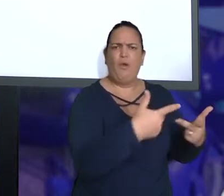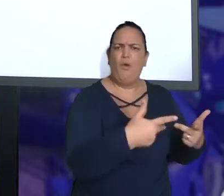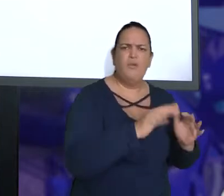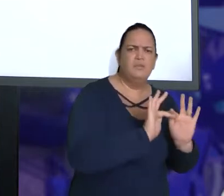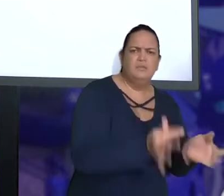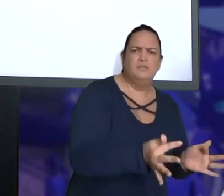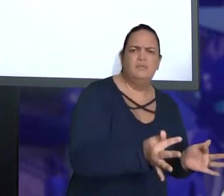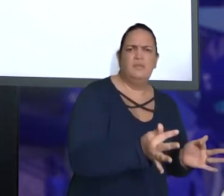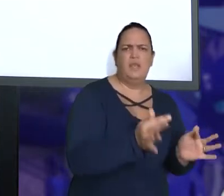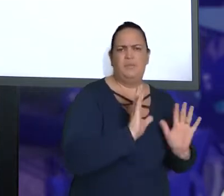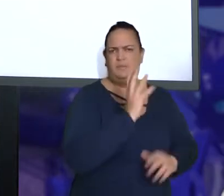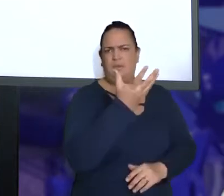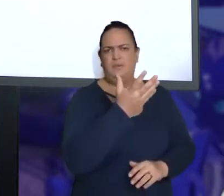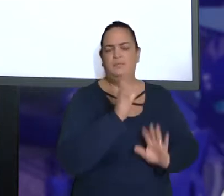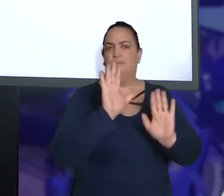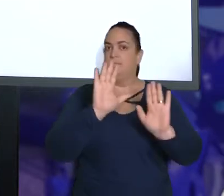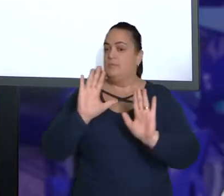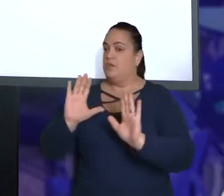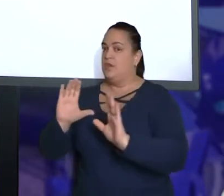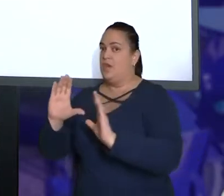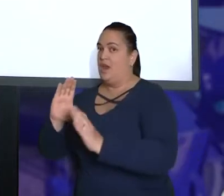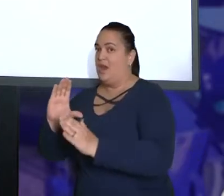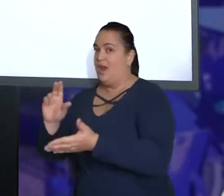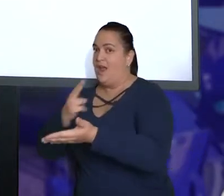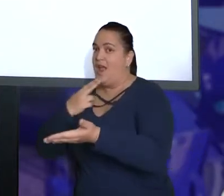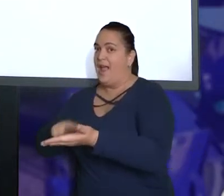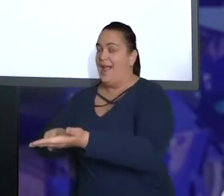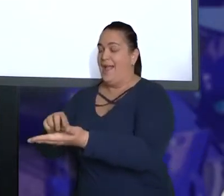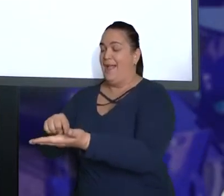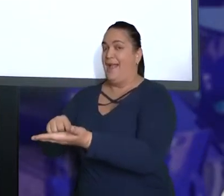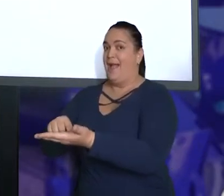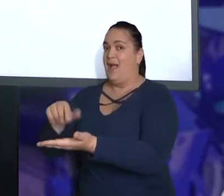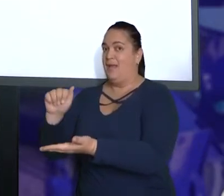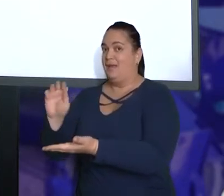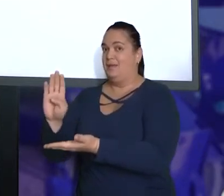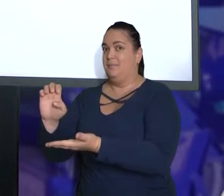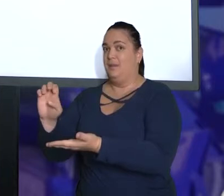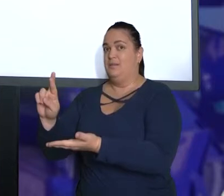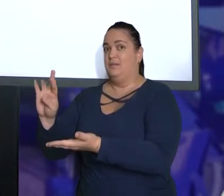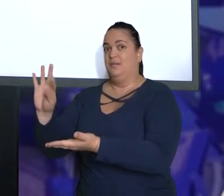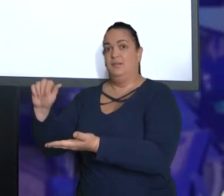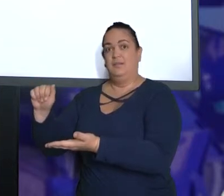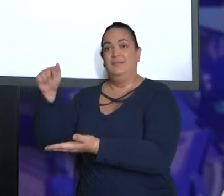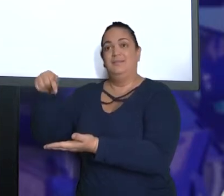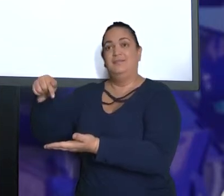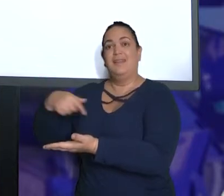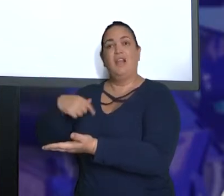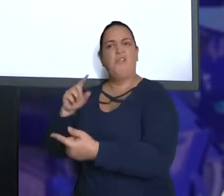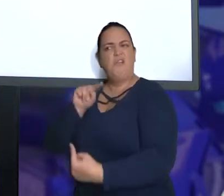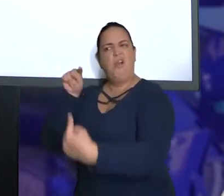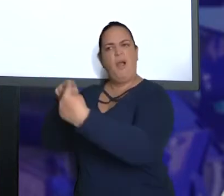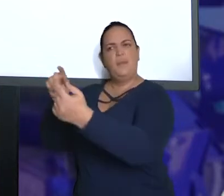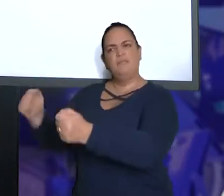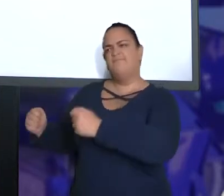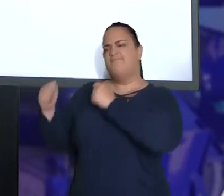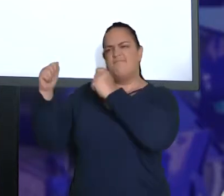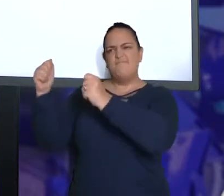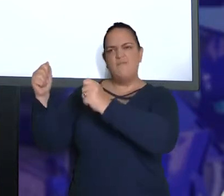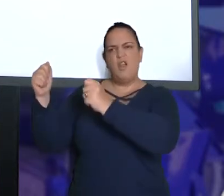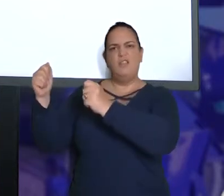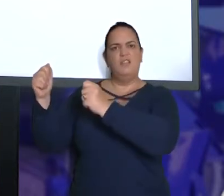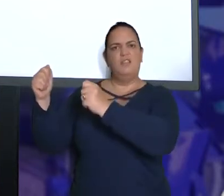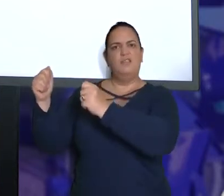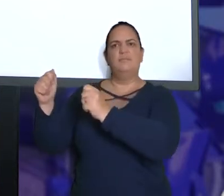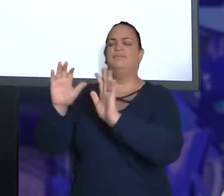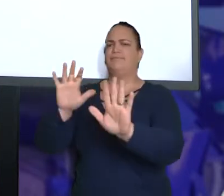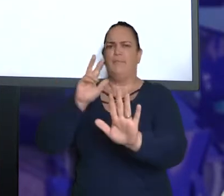comigo recentemente. Já na carta aberta, não. O nosso objetivo é um protesto. Talvez vocês até lembrem que